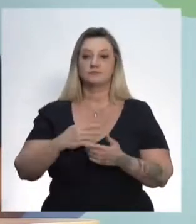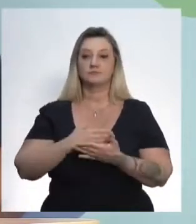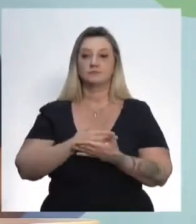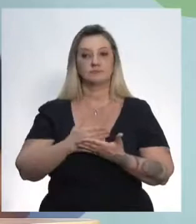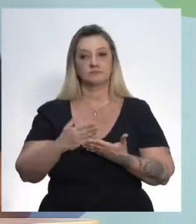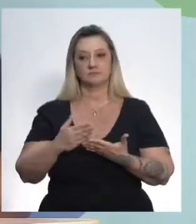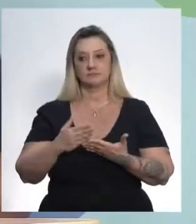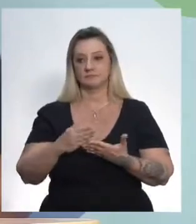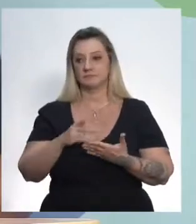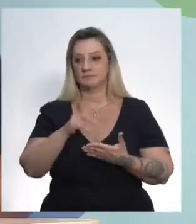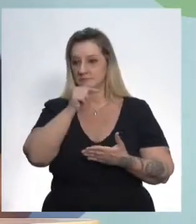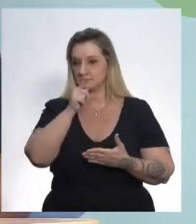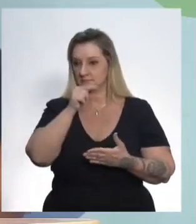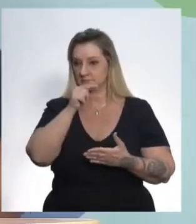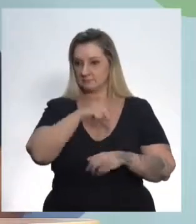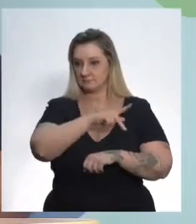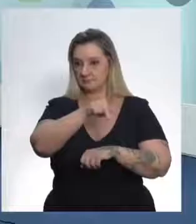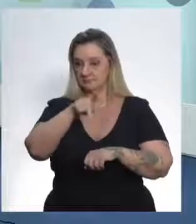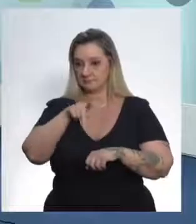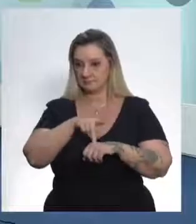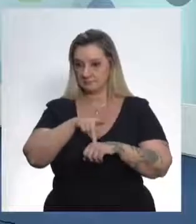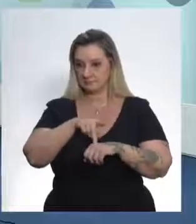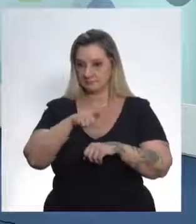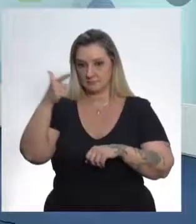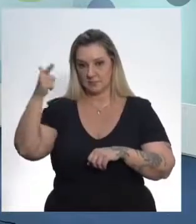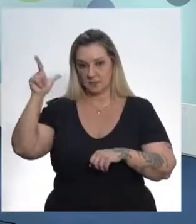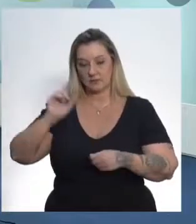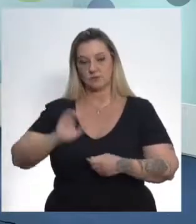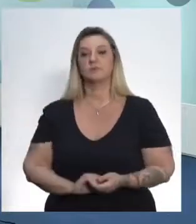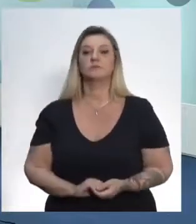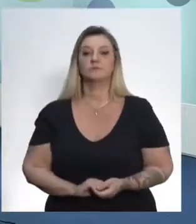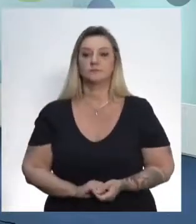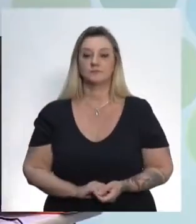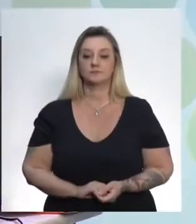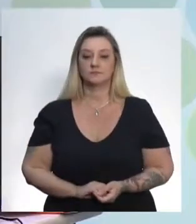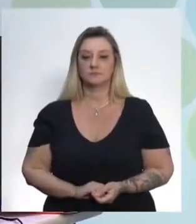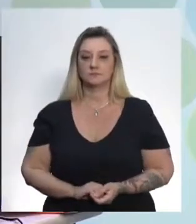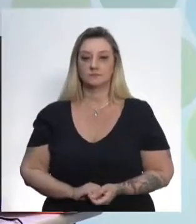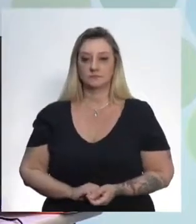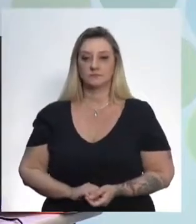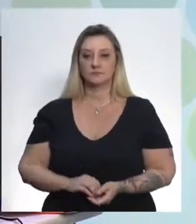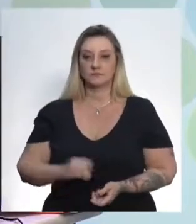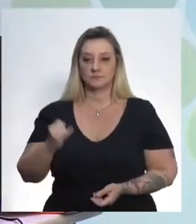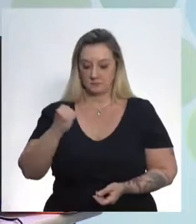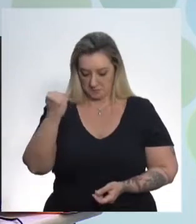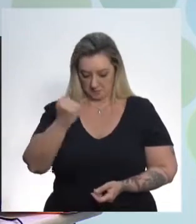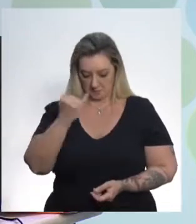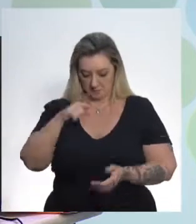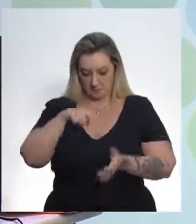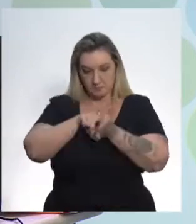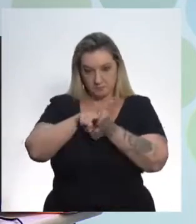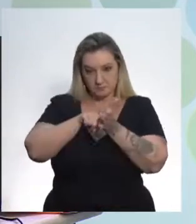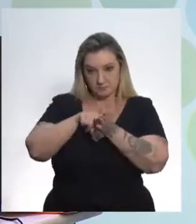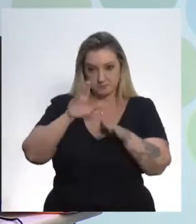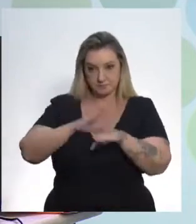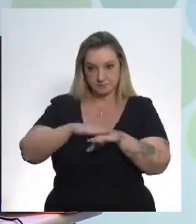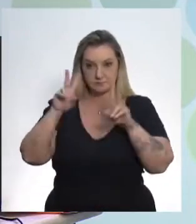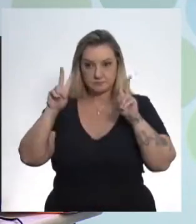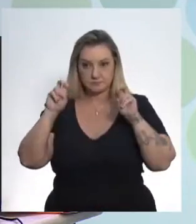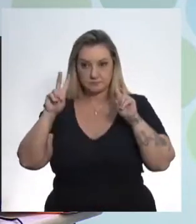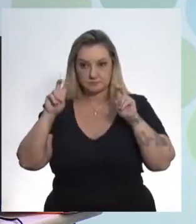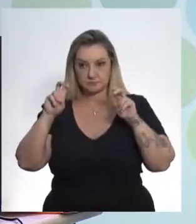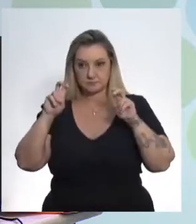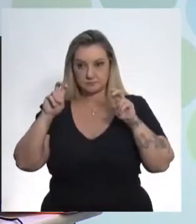águas internacionais. Correto, professor? Isso, professor. É importante, né, vocês pesquisarem um pouco mais sobre isso.